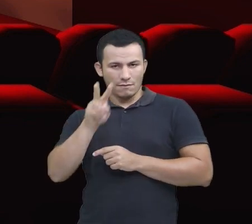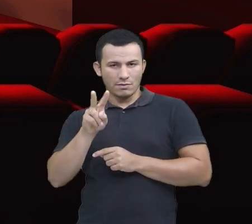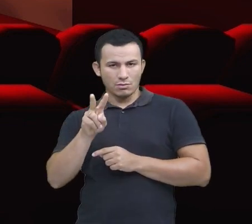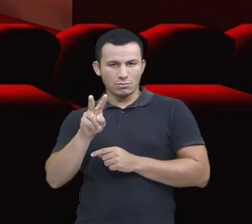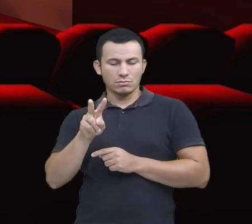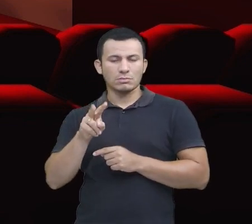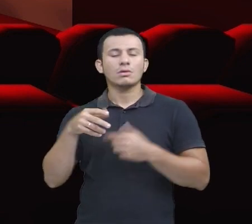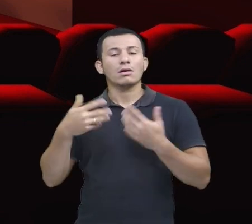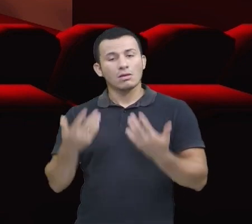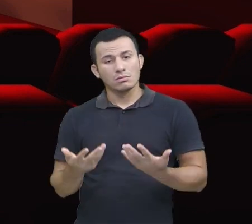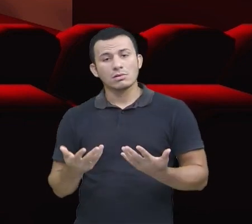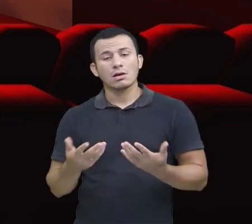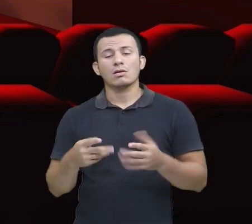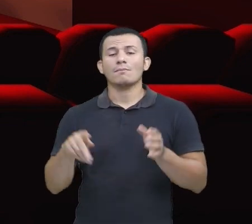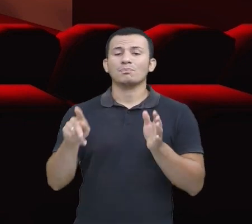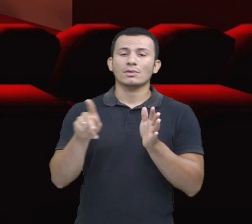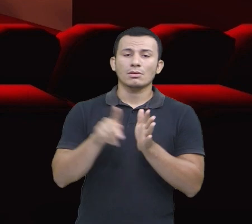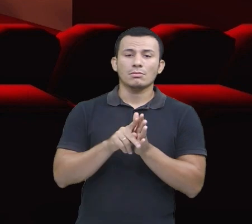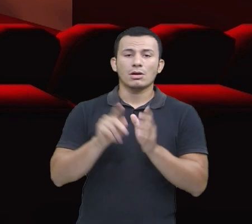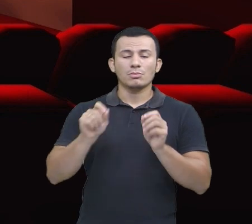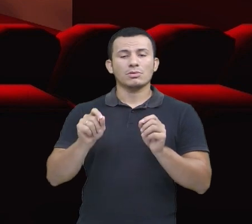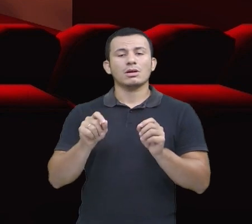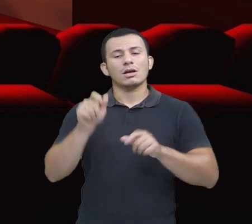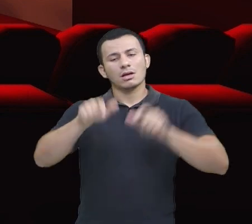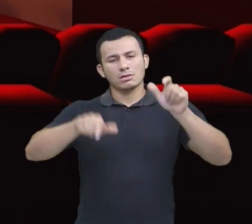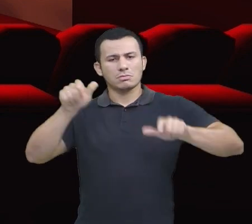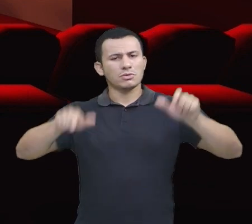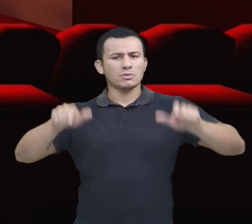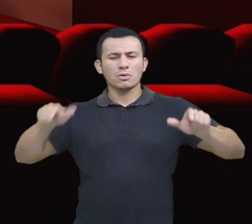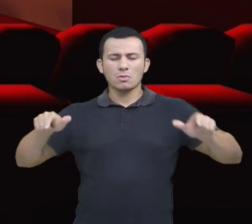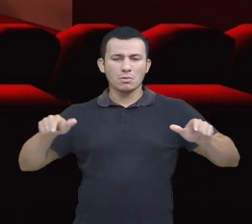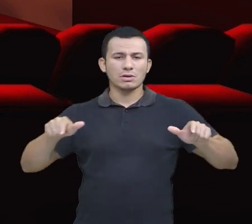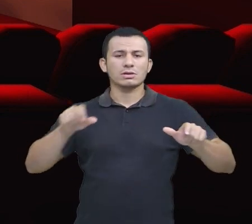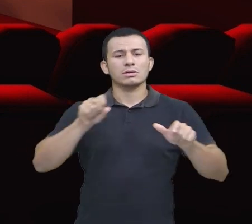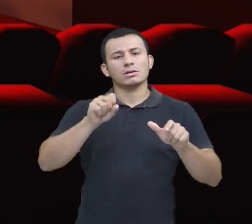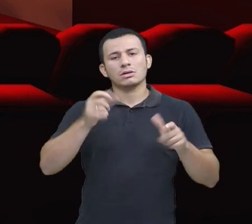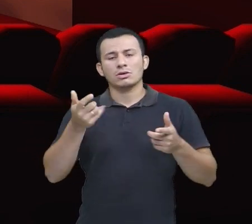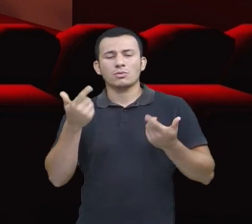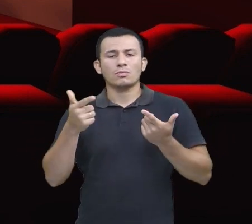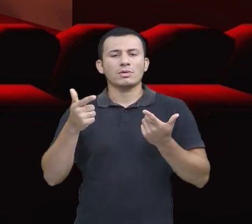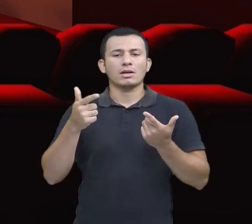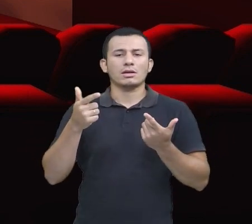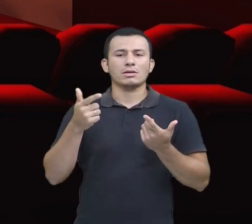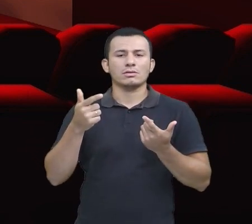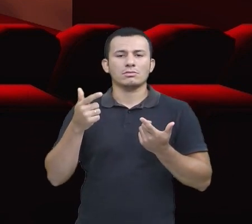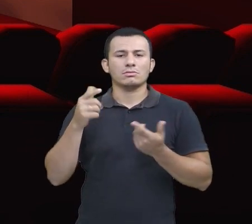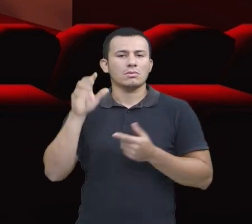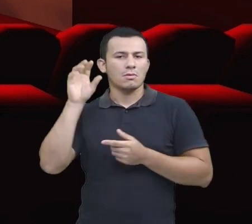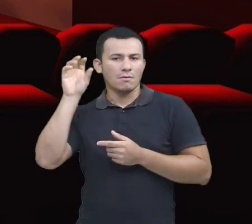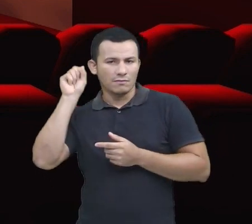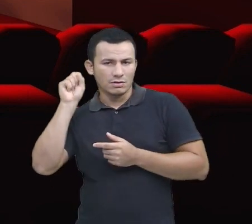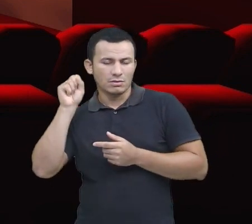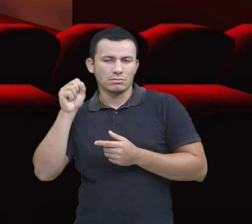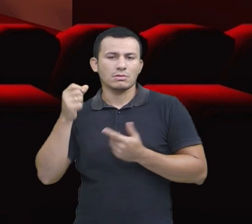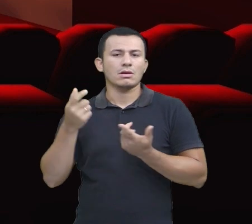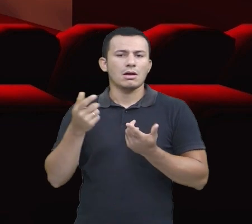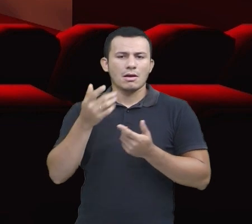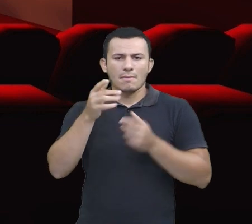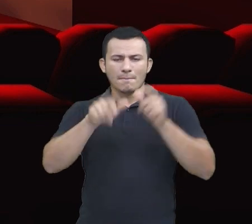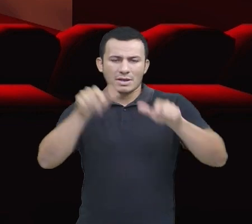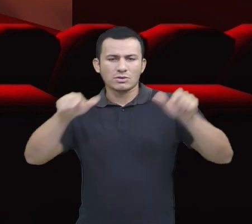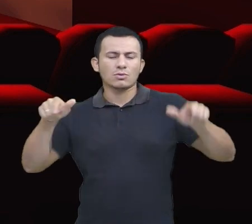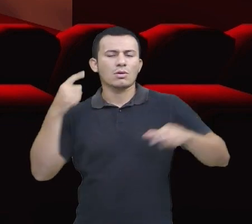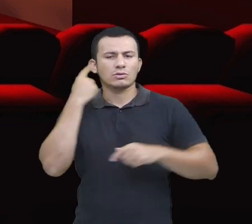é feito para todas as pessoas que não conseguem escutar, que não conseguem ouvir a